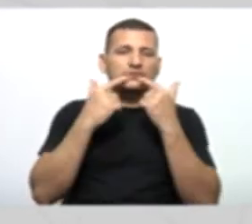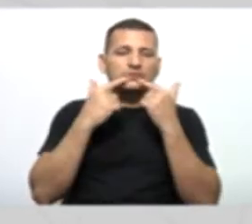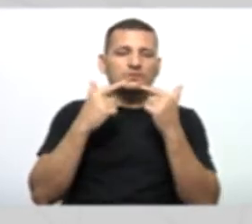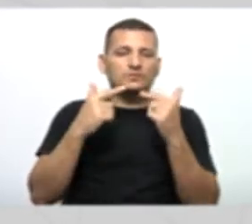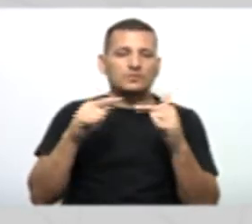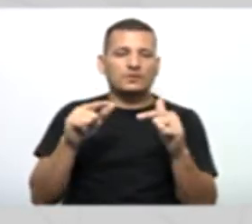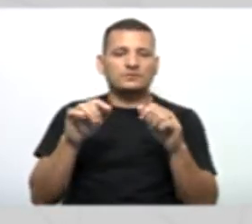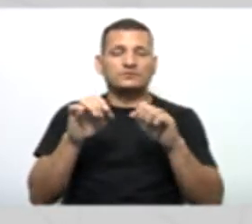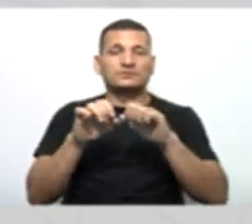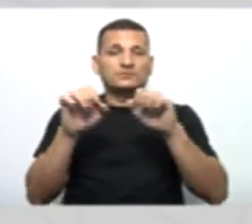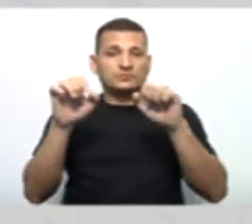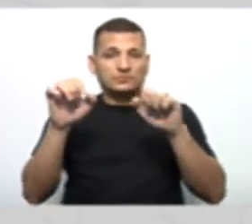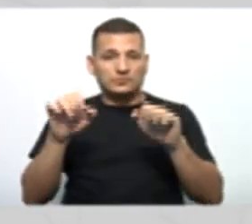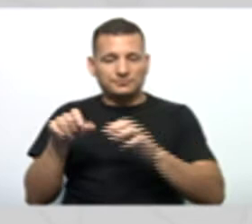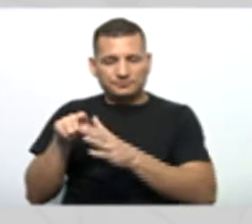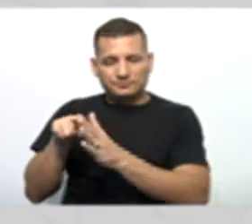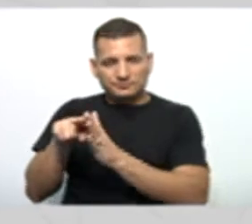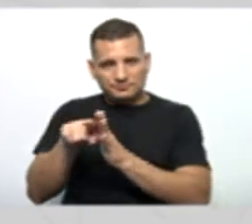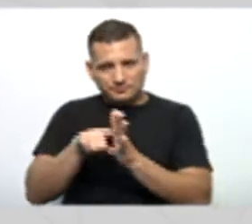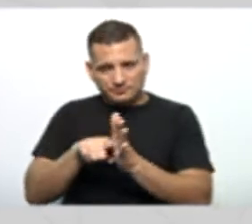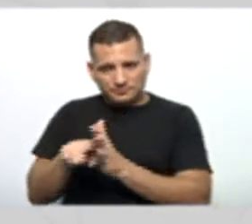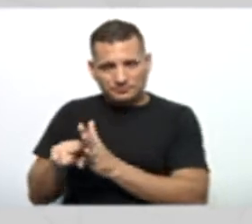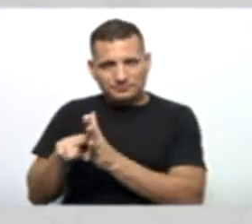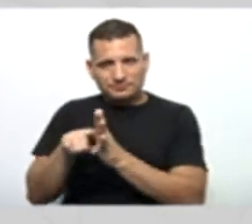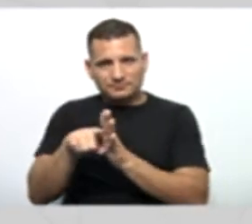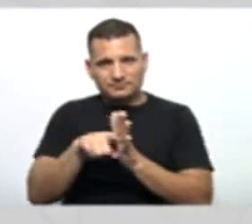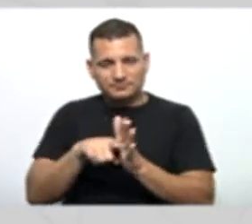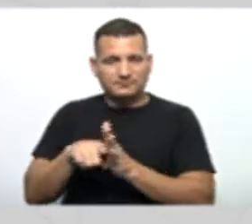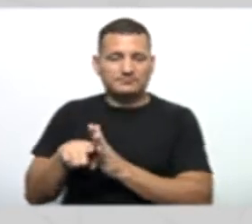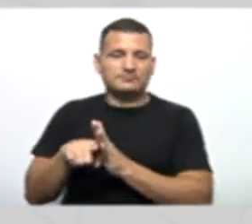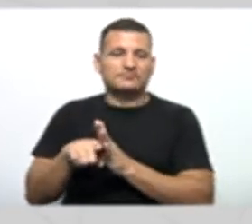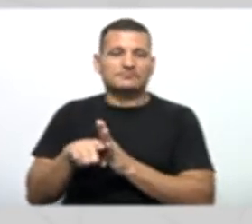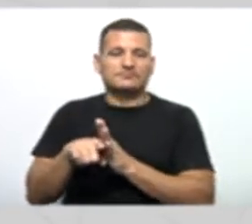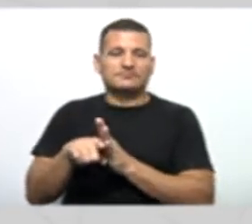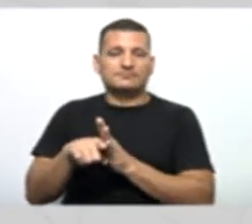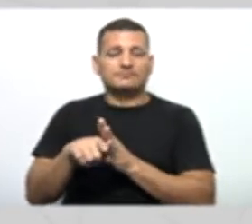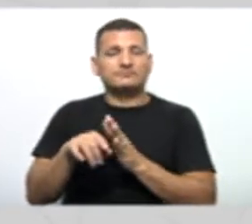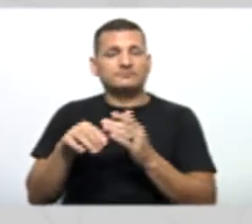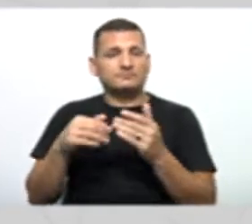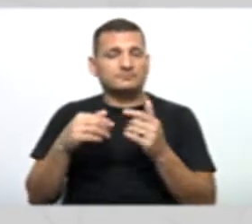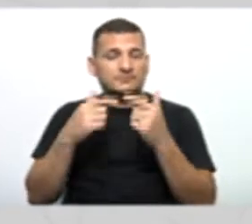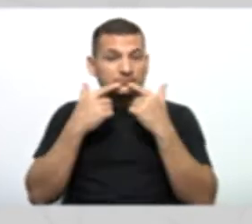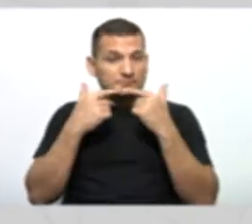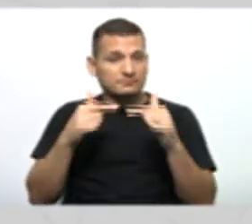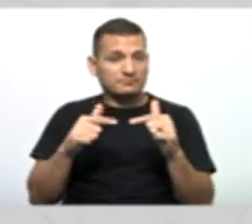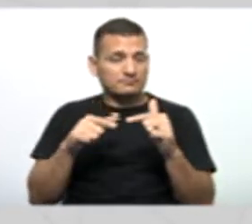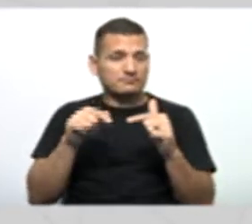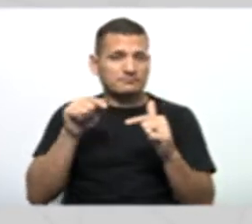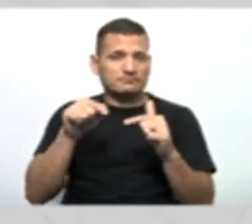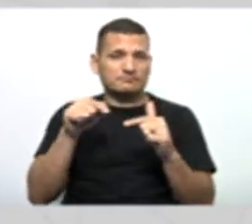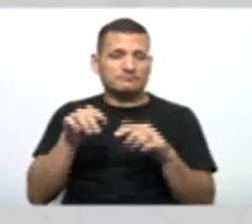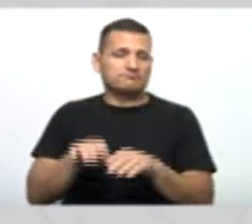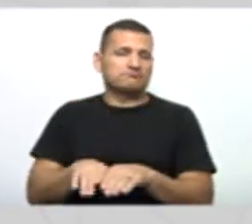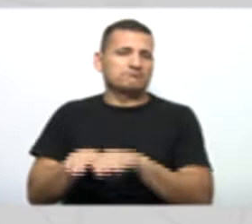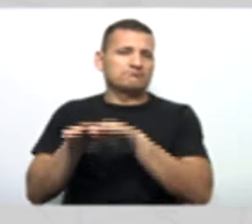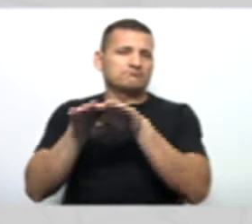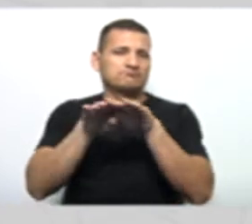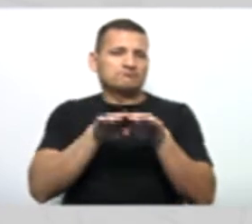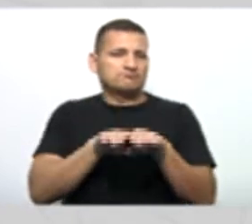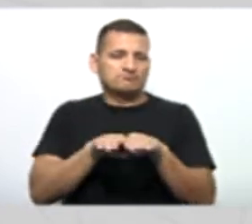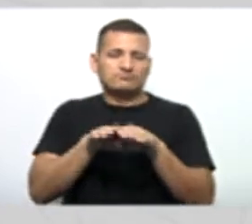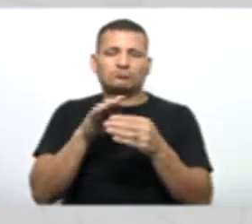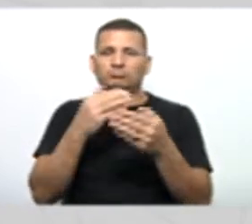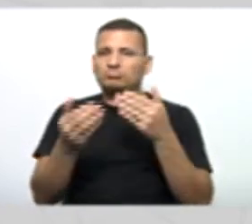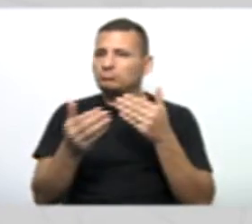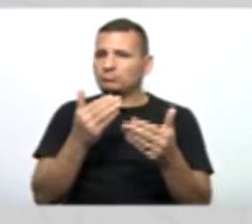consultas. É uma linguagem que é padronizada, ou seja, ela deve funcionar em qualquer SGBD que